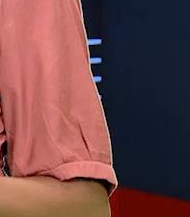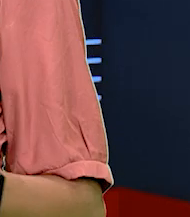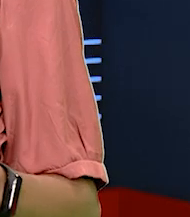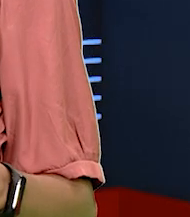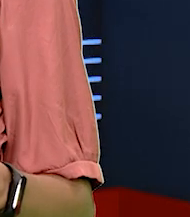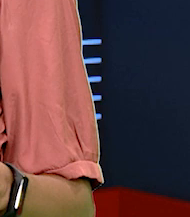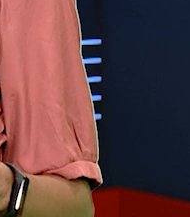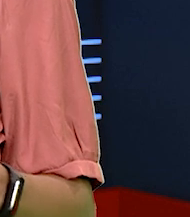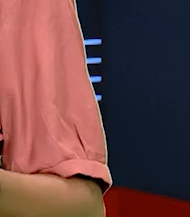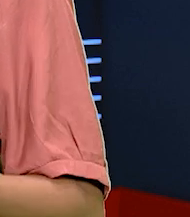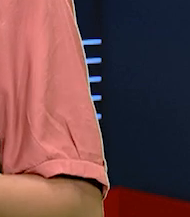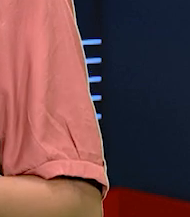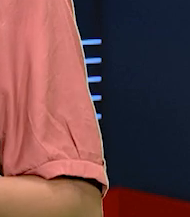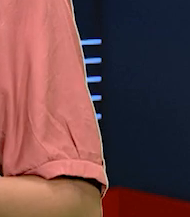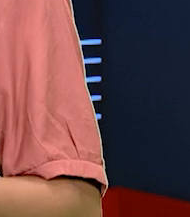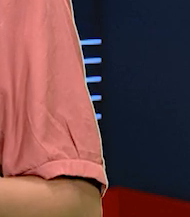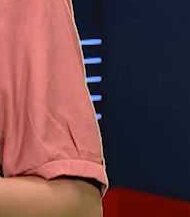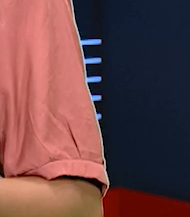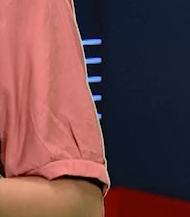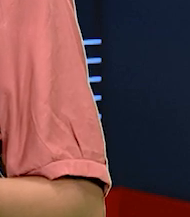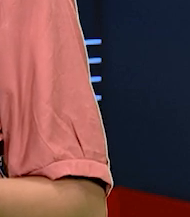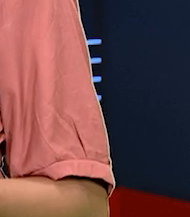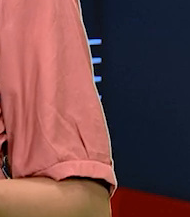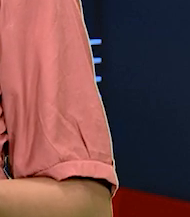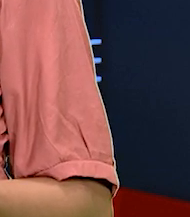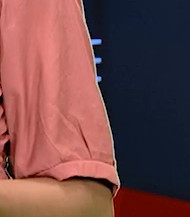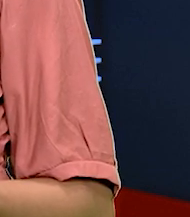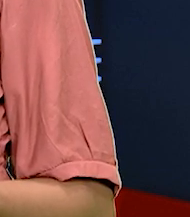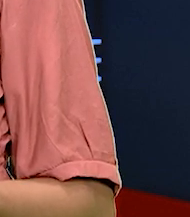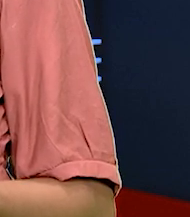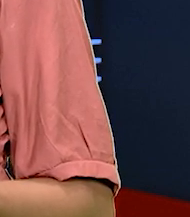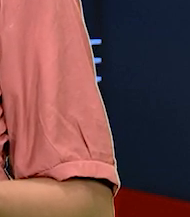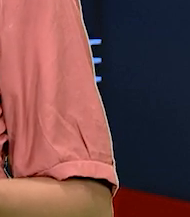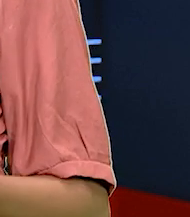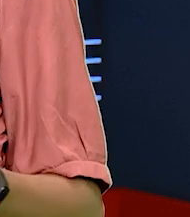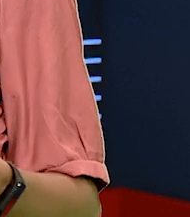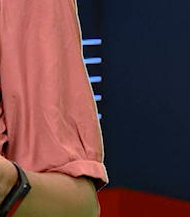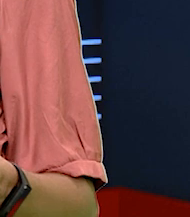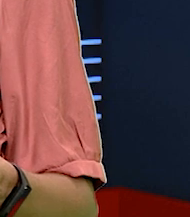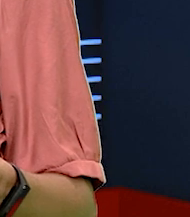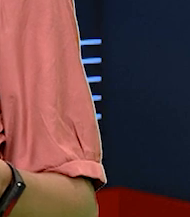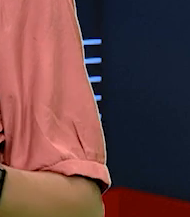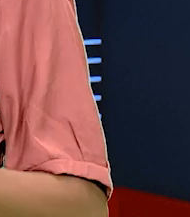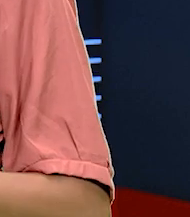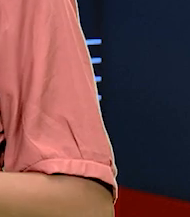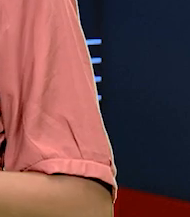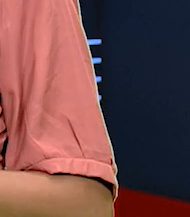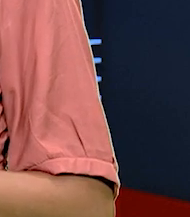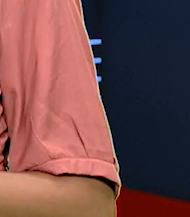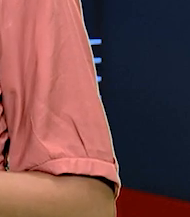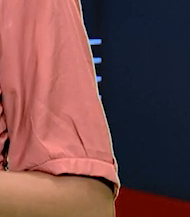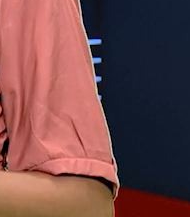O presidente brasileiro Jair Bolsonaro afirmou que os parlamentares que o acompanharem na mudança para o Aliança pelo